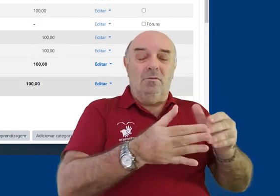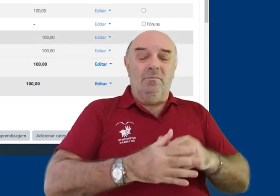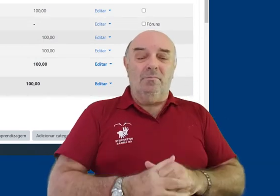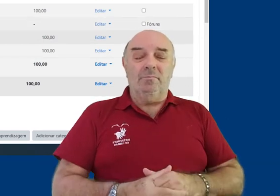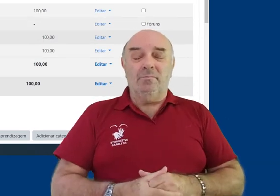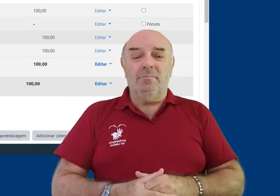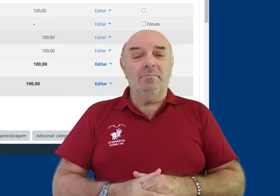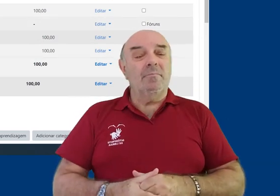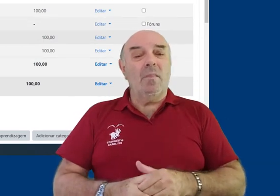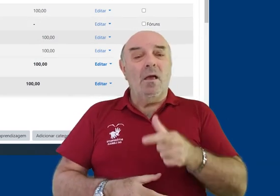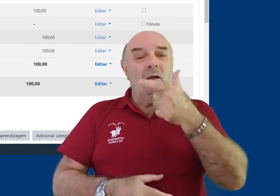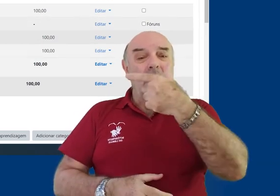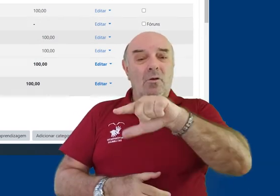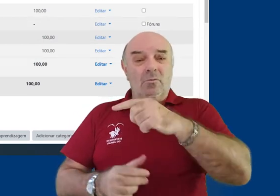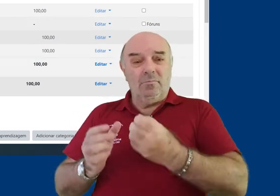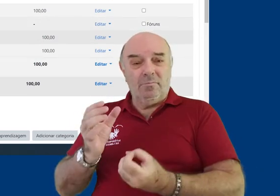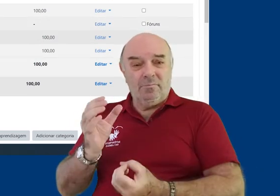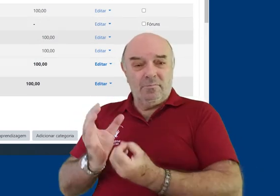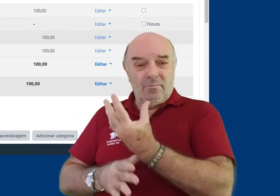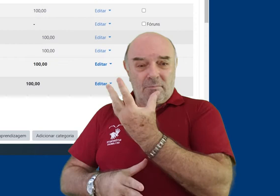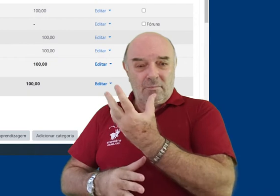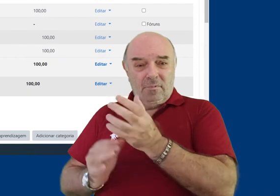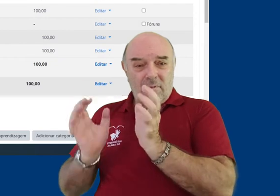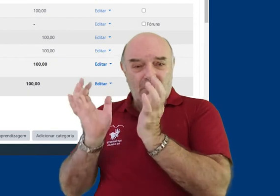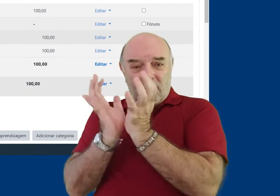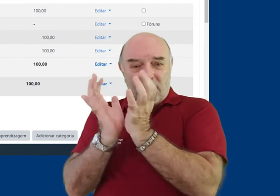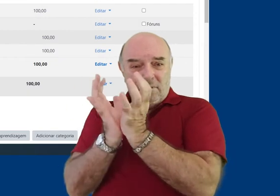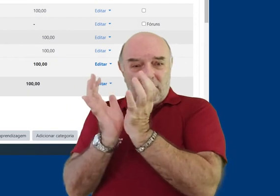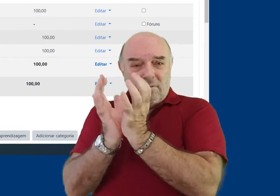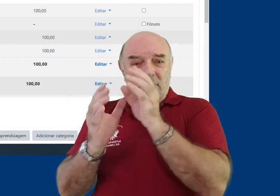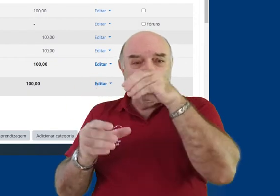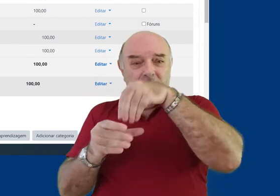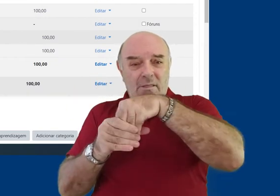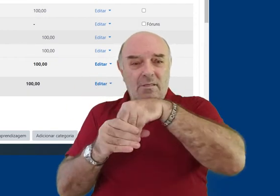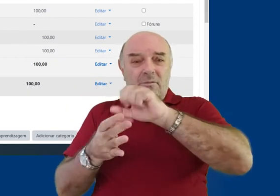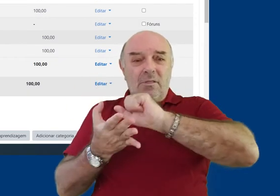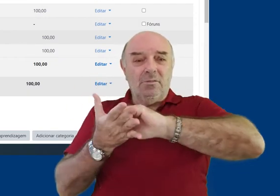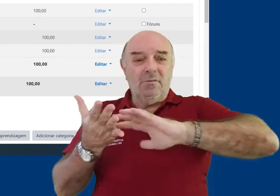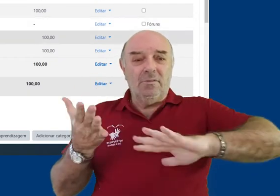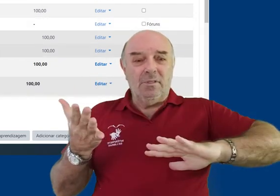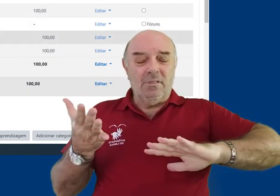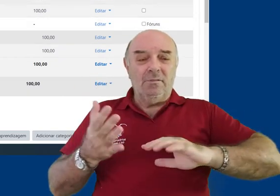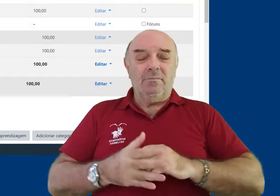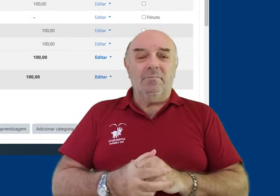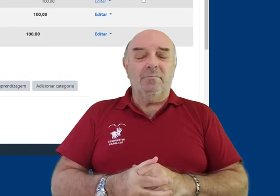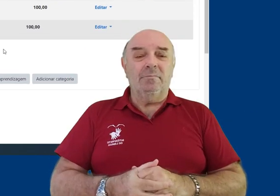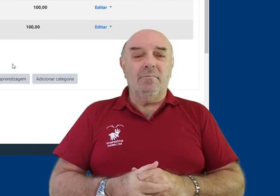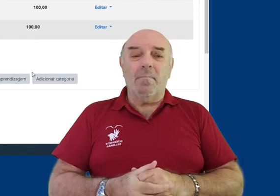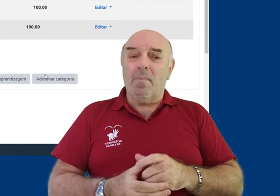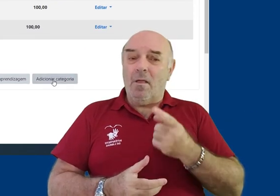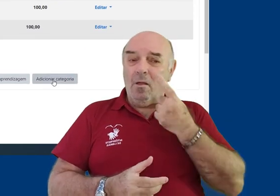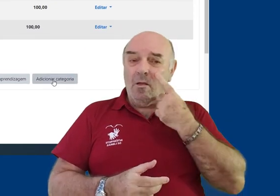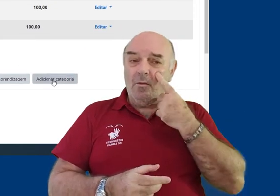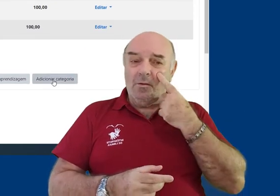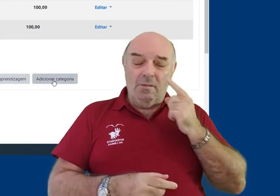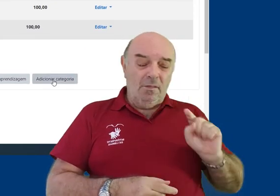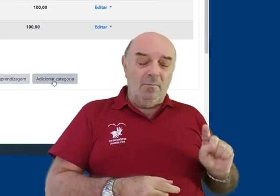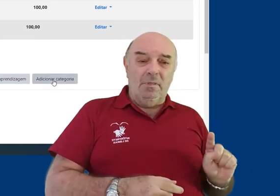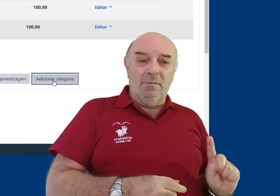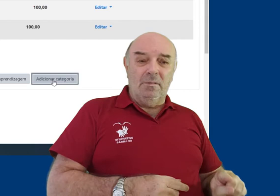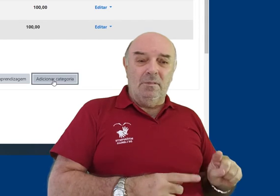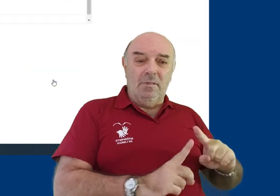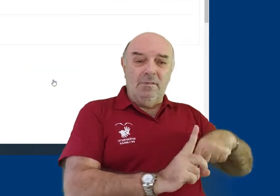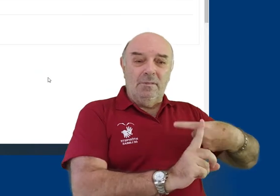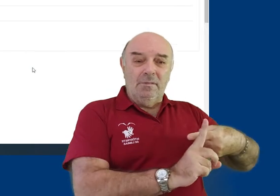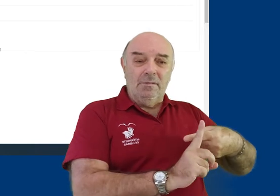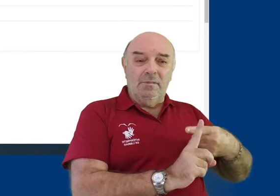Total. Agora, criaremos outra categoria para conter as tarefas. Na página,